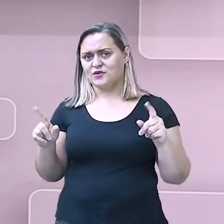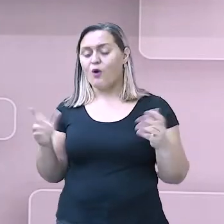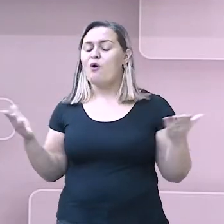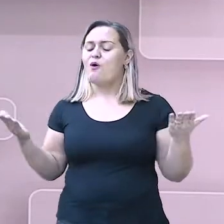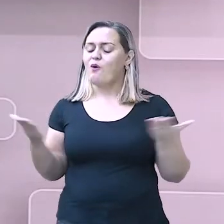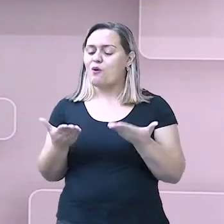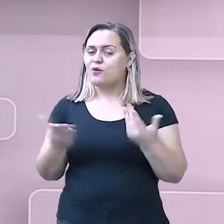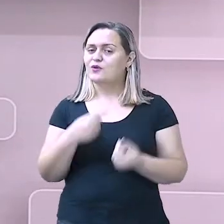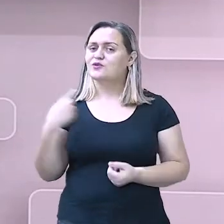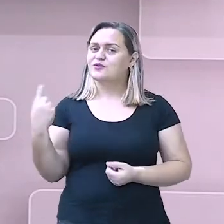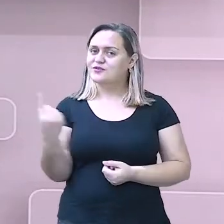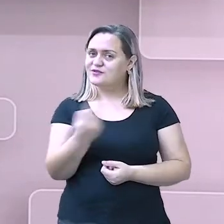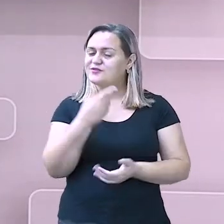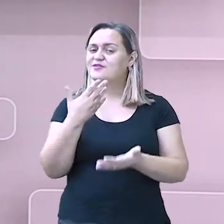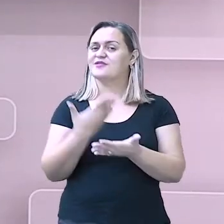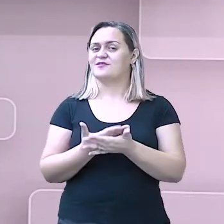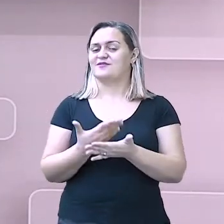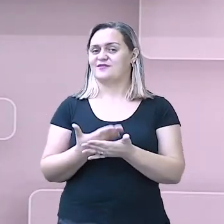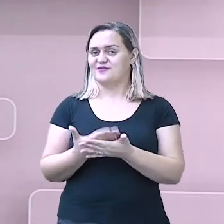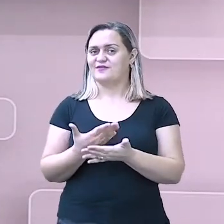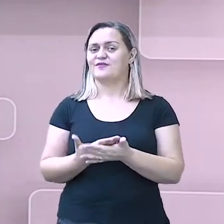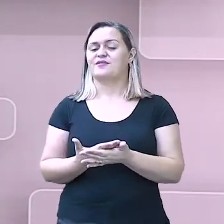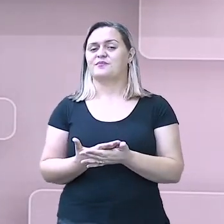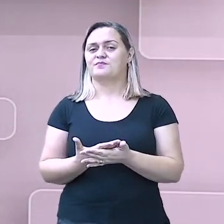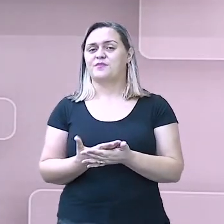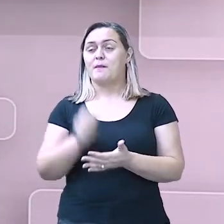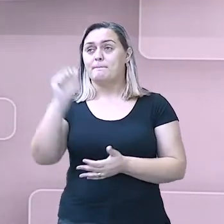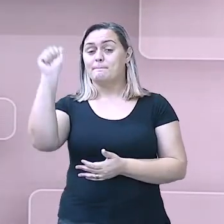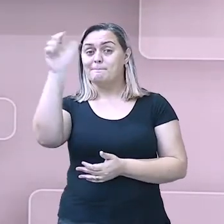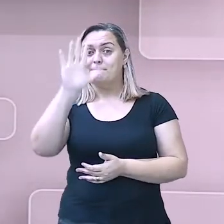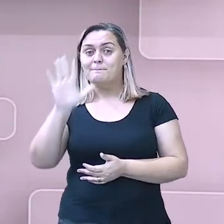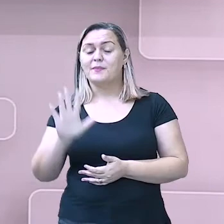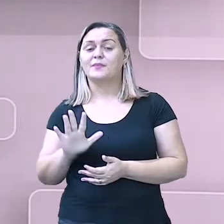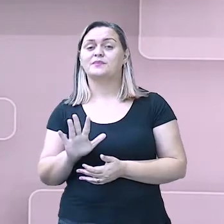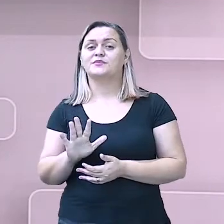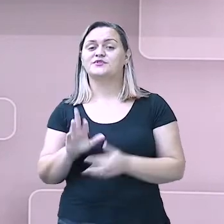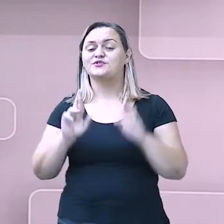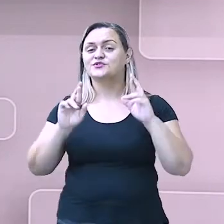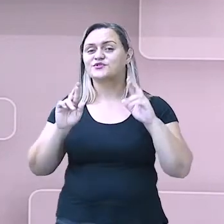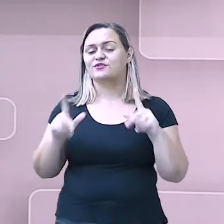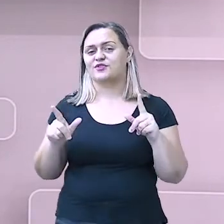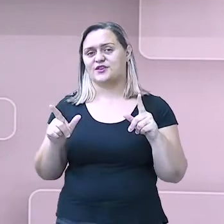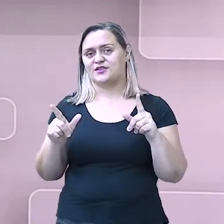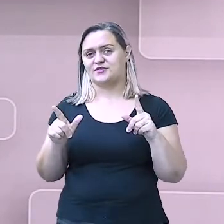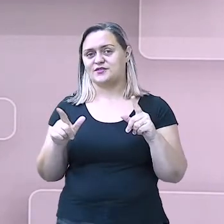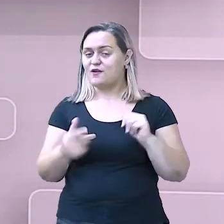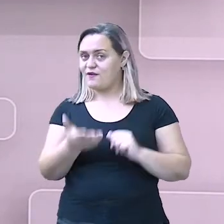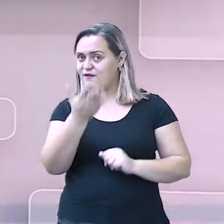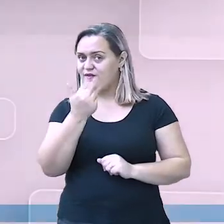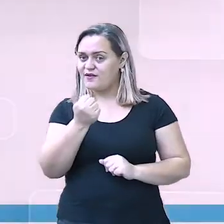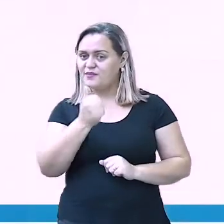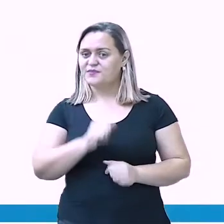que nós encontraremos a partir desta aula e nas próximas aulas seguintes. Vamos lá?